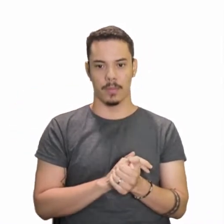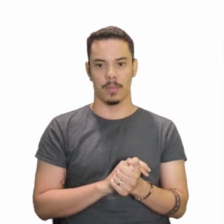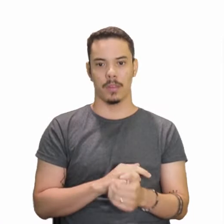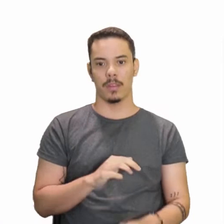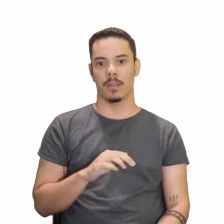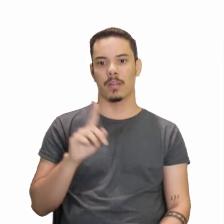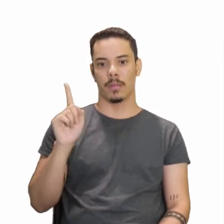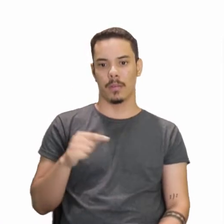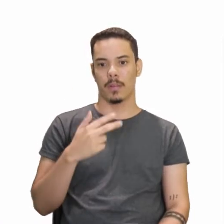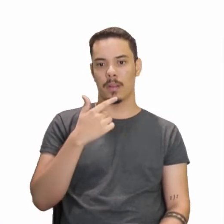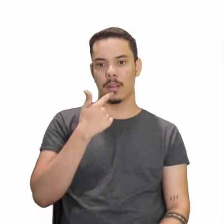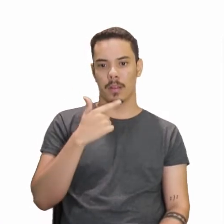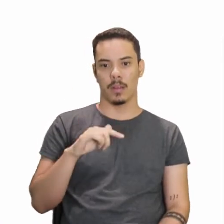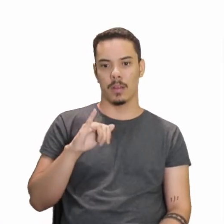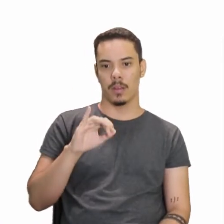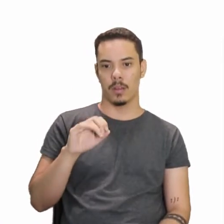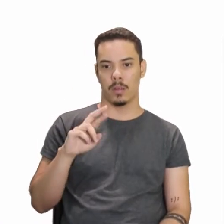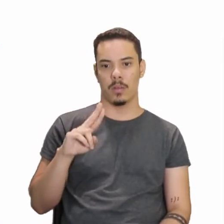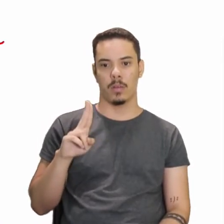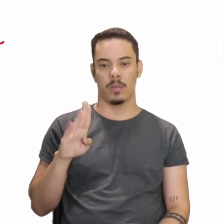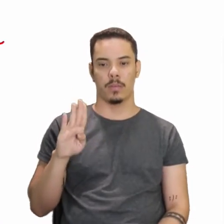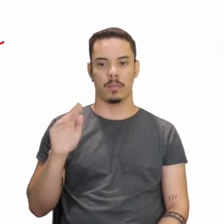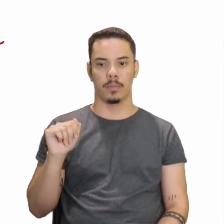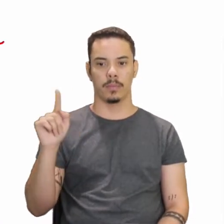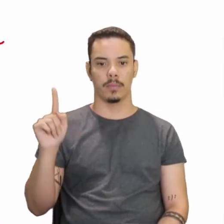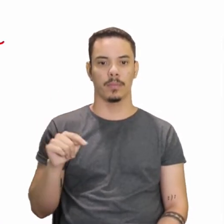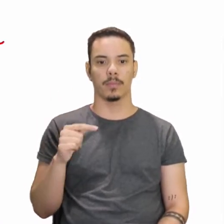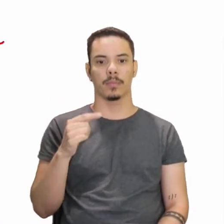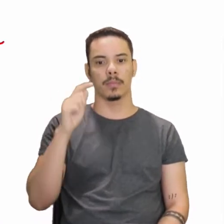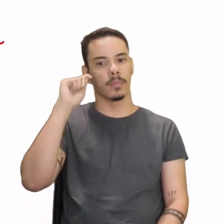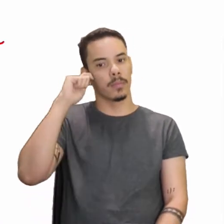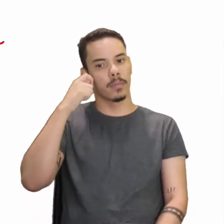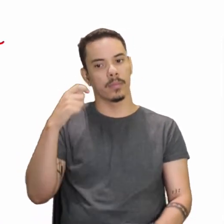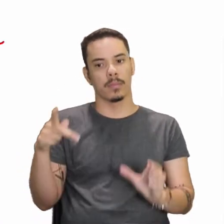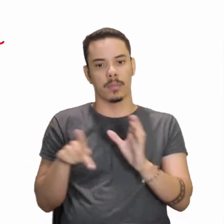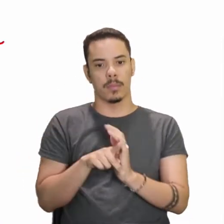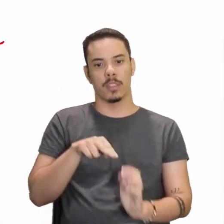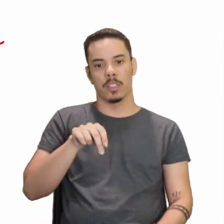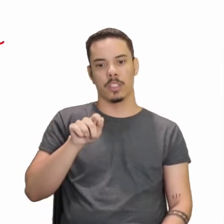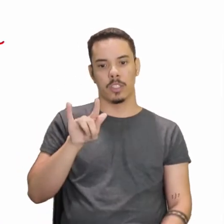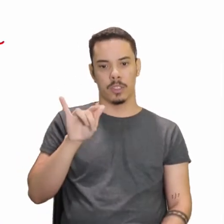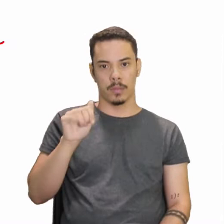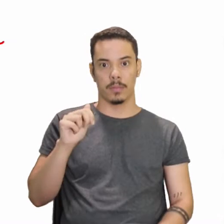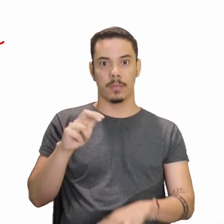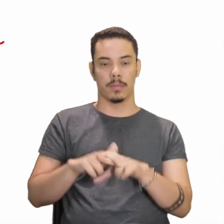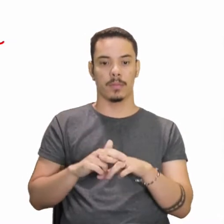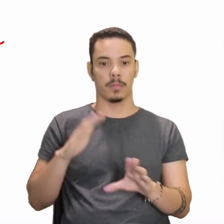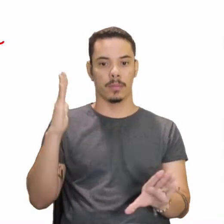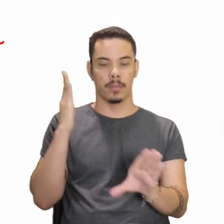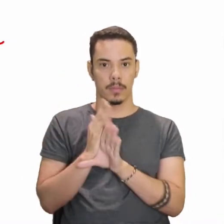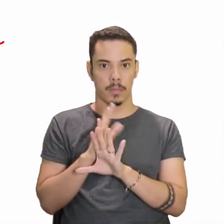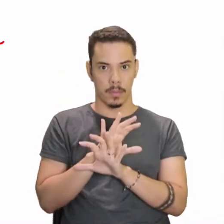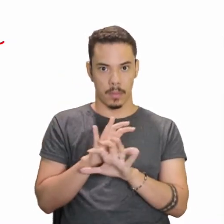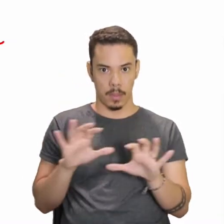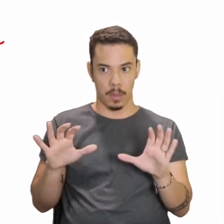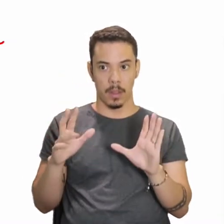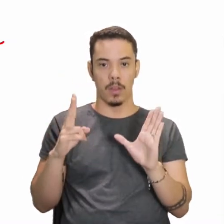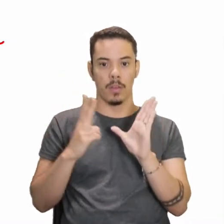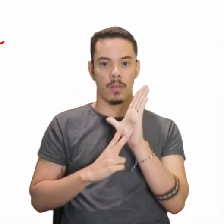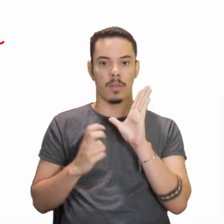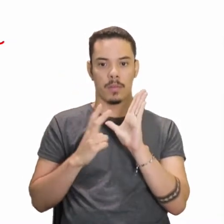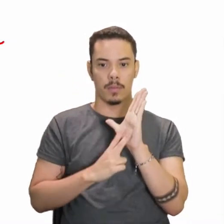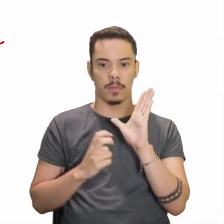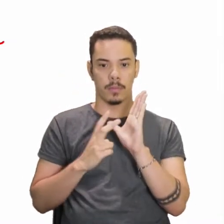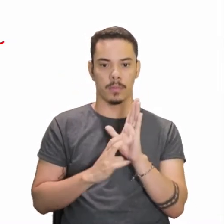Iorubá, falado pelos negros vindos da Nigéria. E no caso, né, Iorubá, um vocabulário ligado